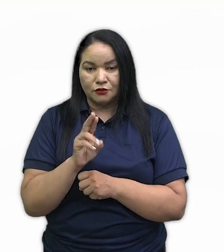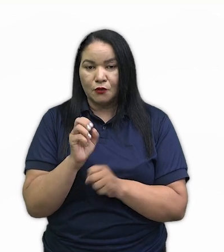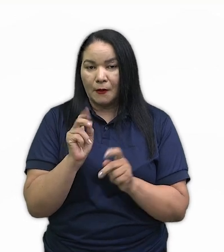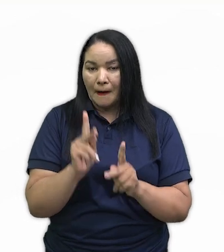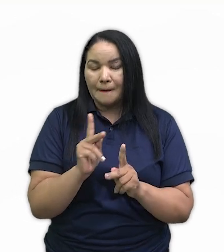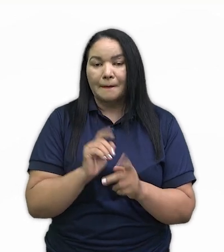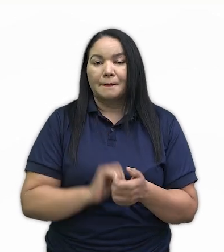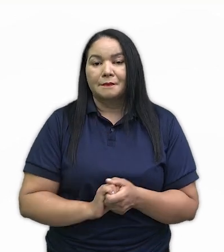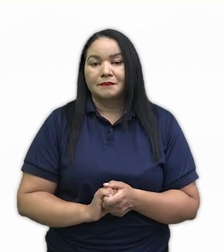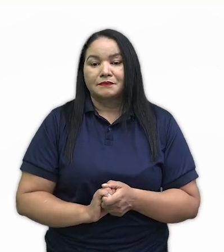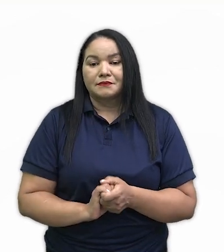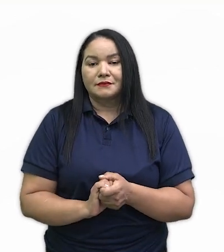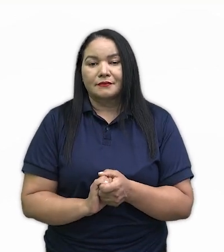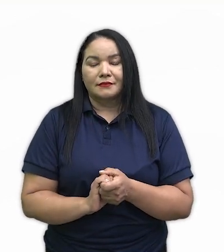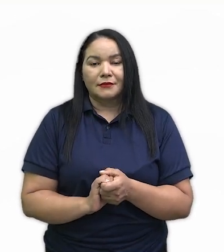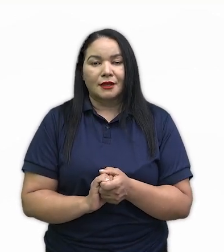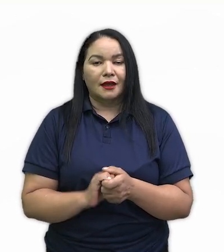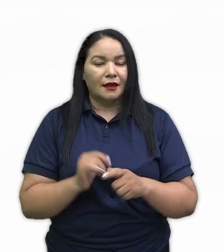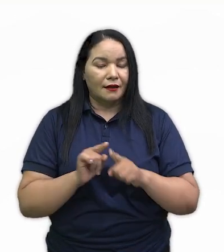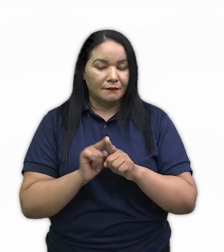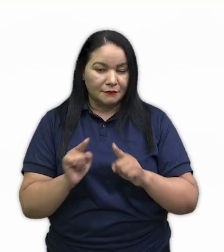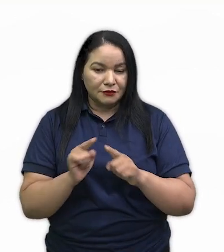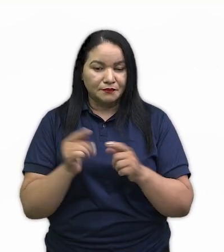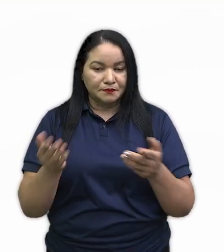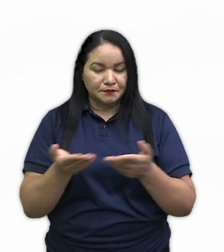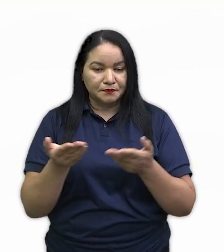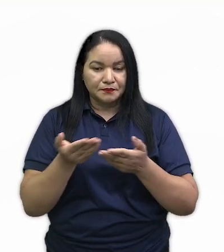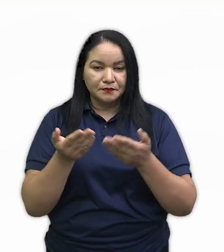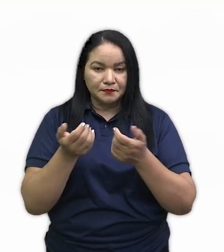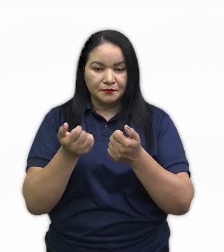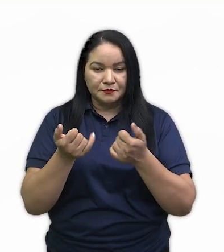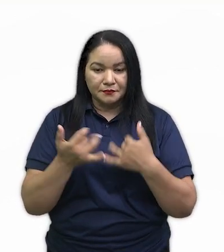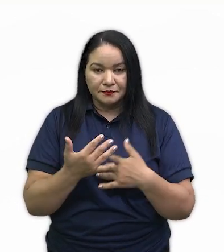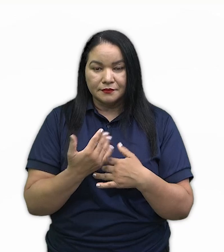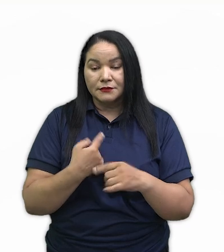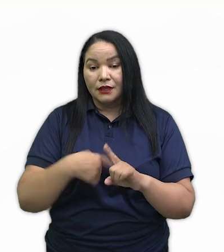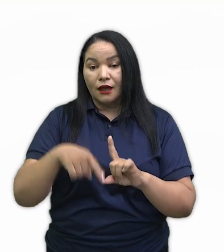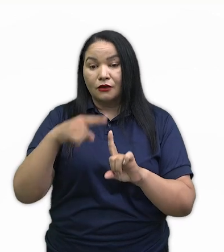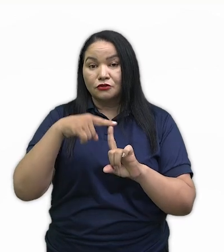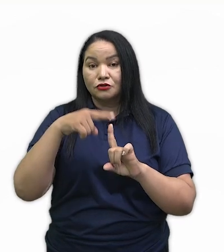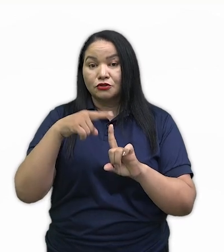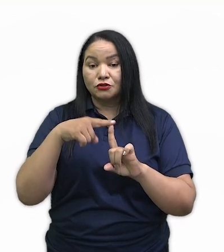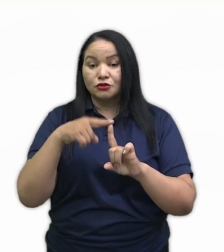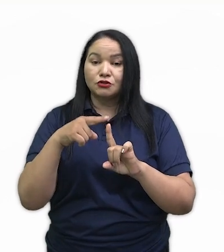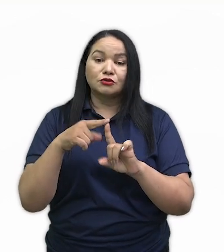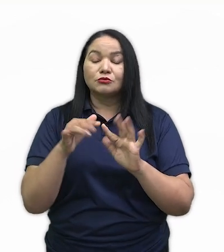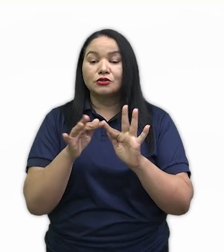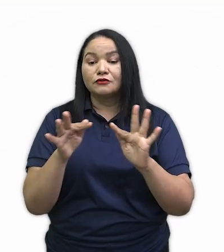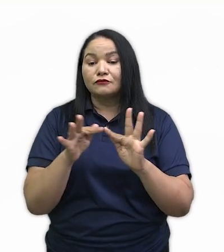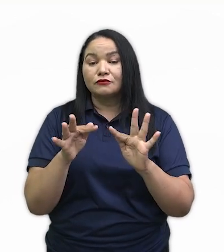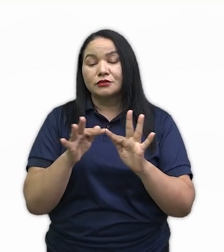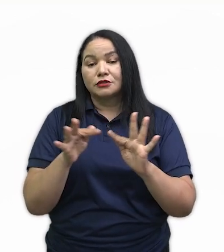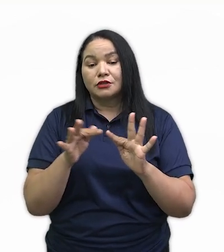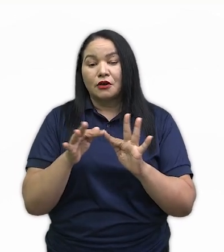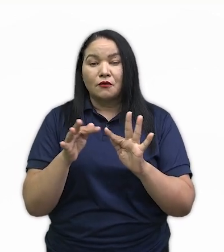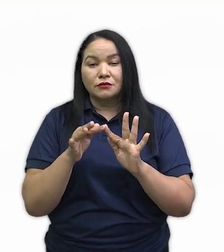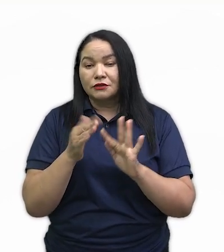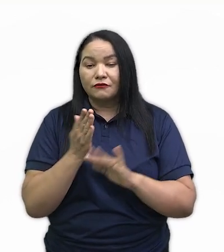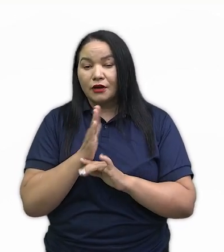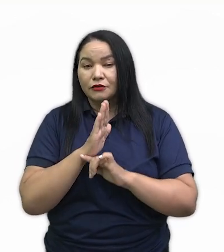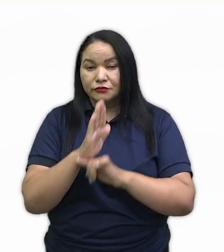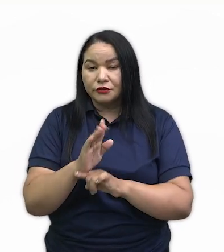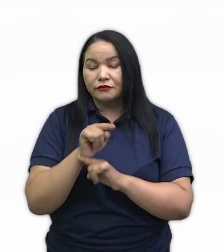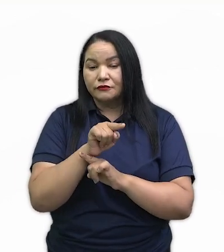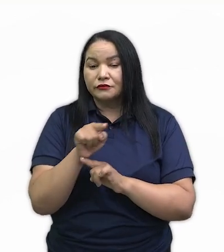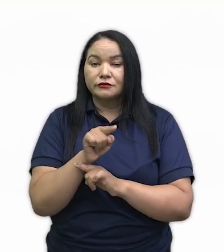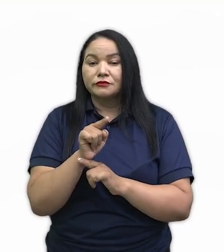bom? Agora, vamos conversar aqui sobre o tipo de função que vai nortear